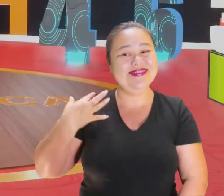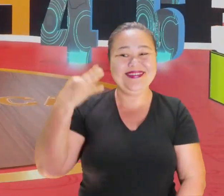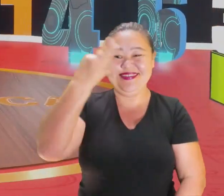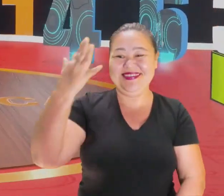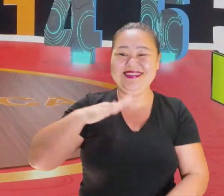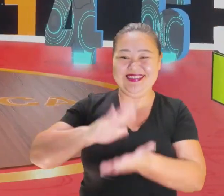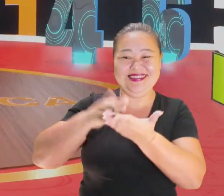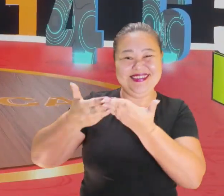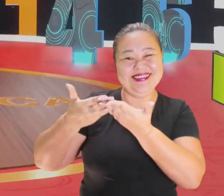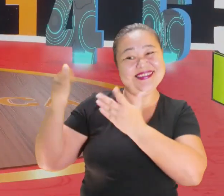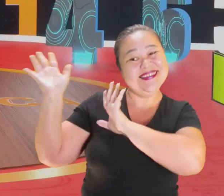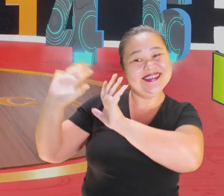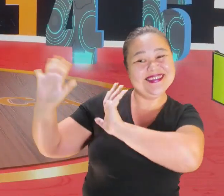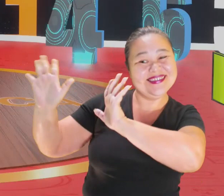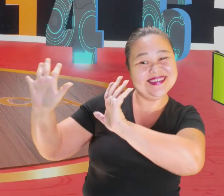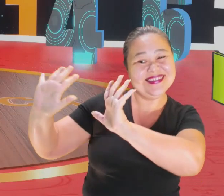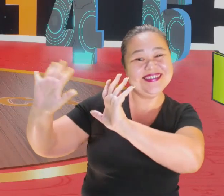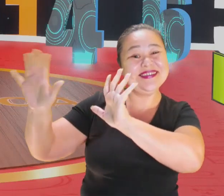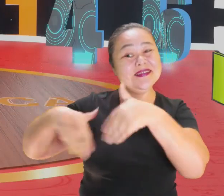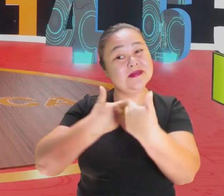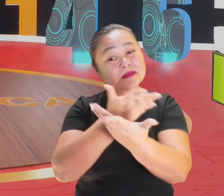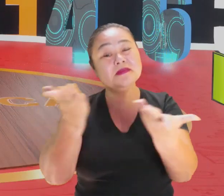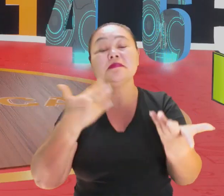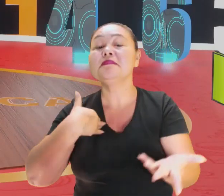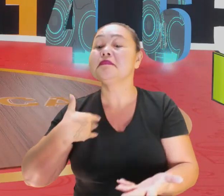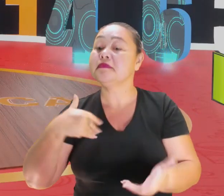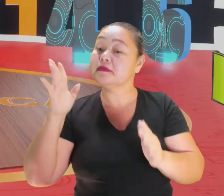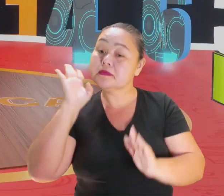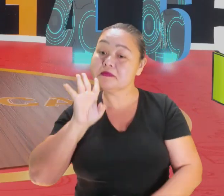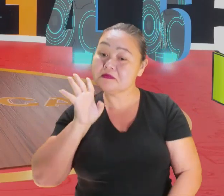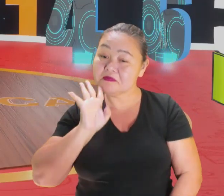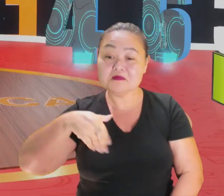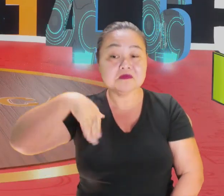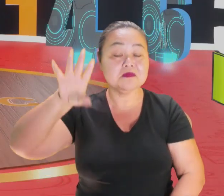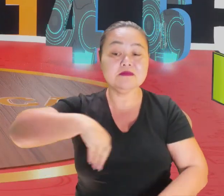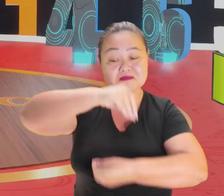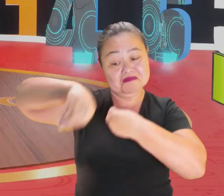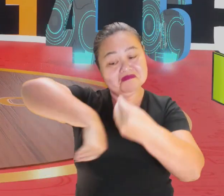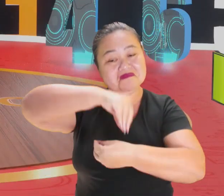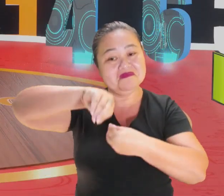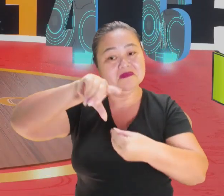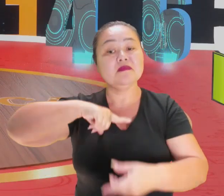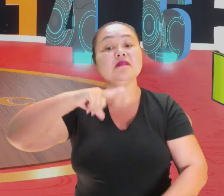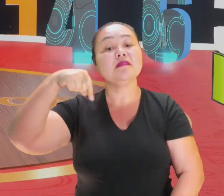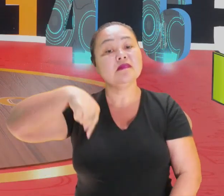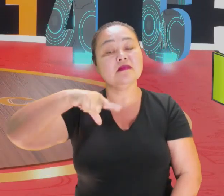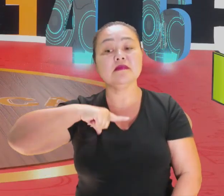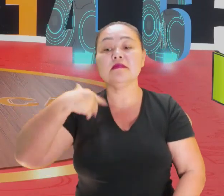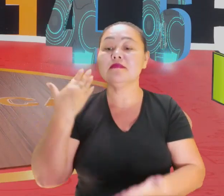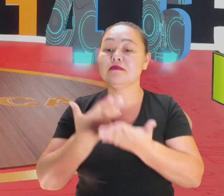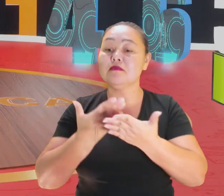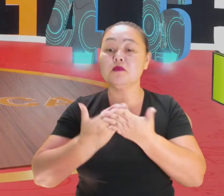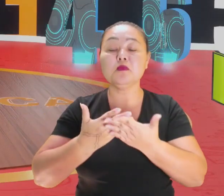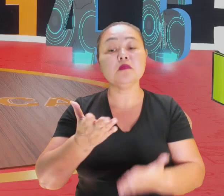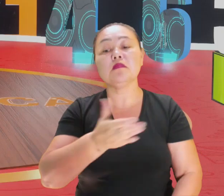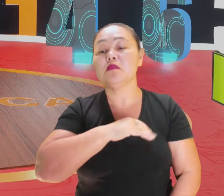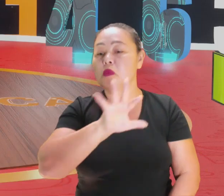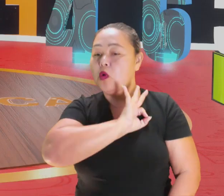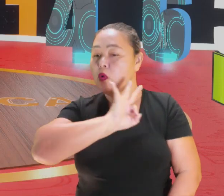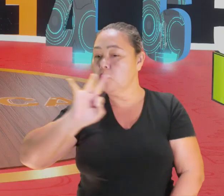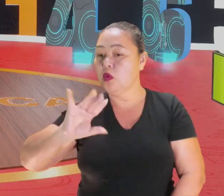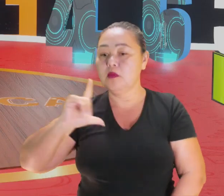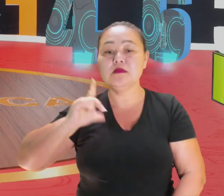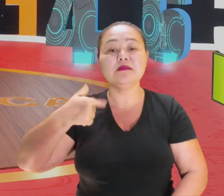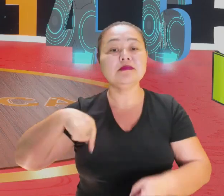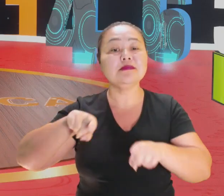linda intérprete professora Aldelina, aí fica muito mais bacana, né? Junto e misturado, estamos aqui para uma aula muito top e hoje